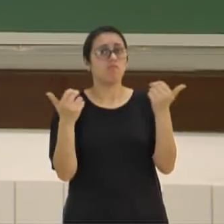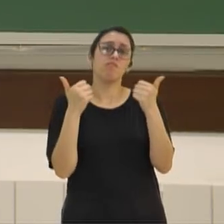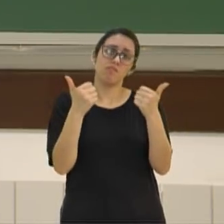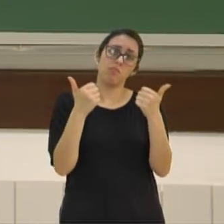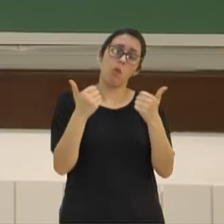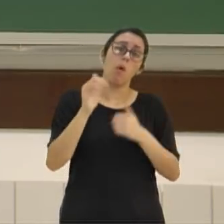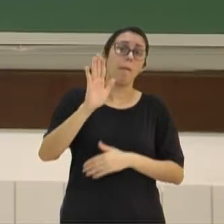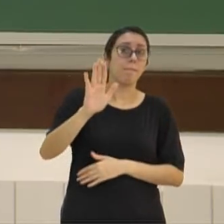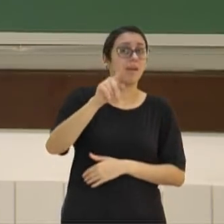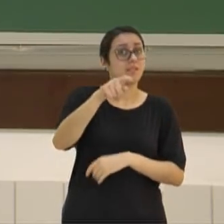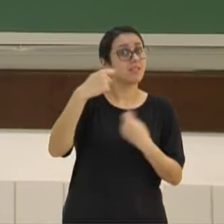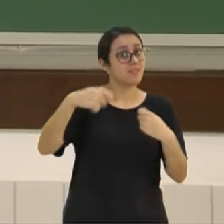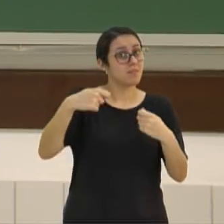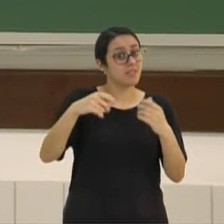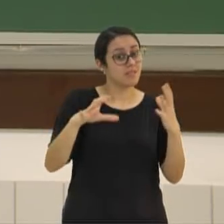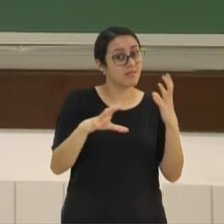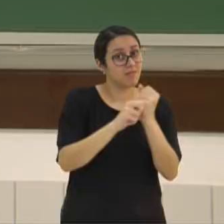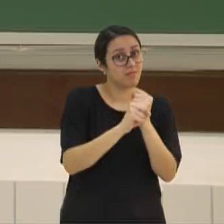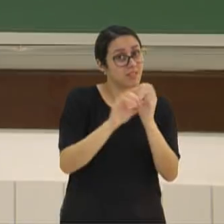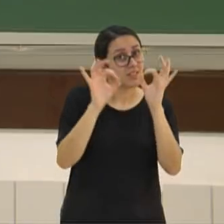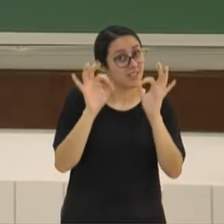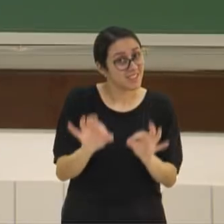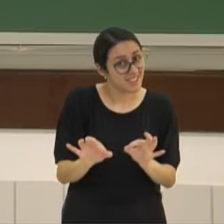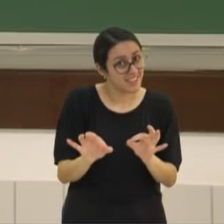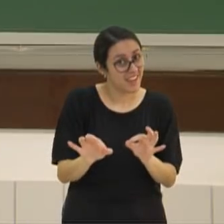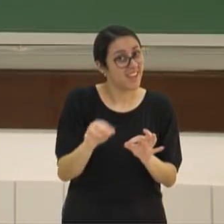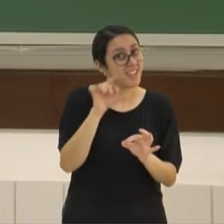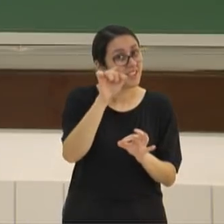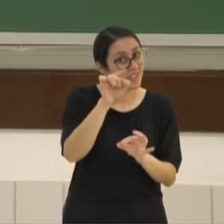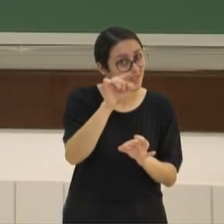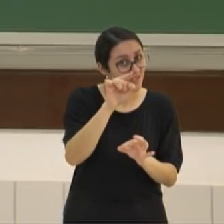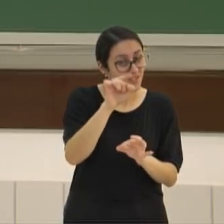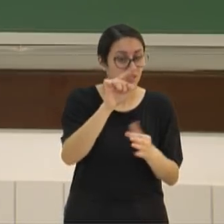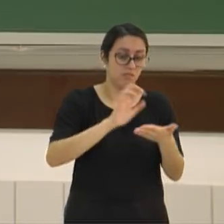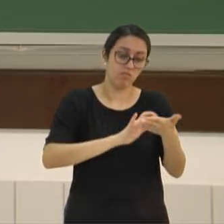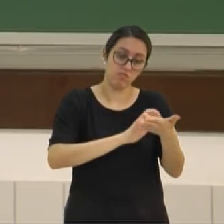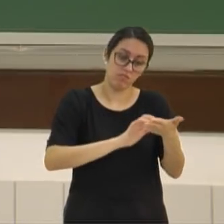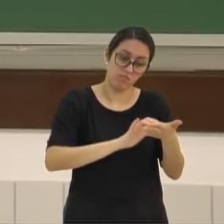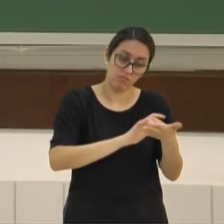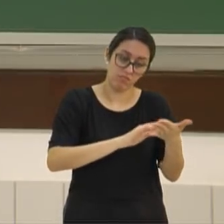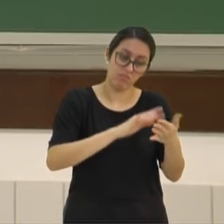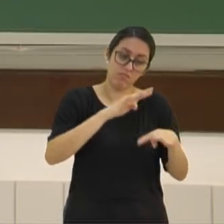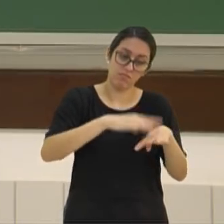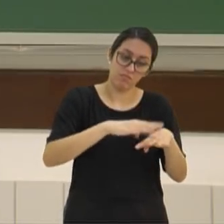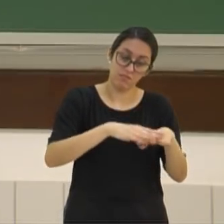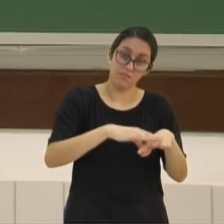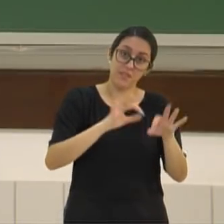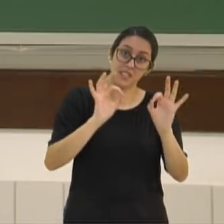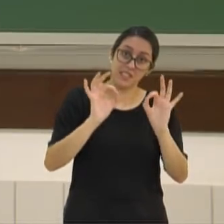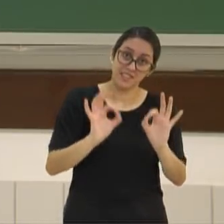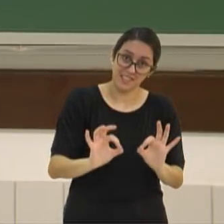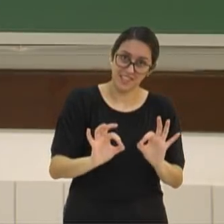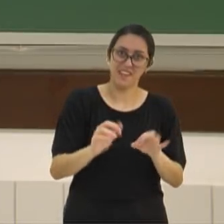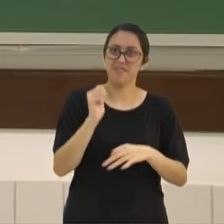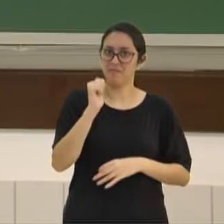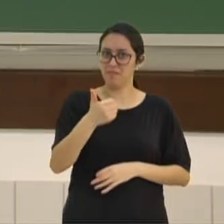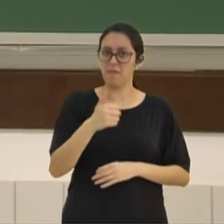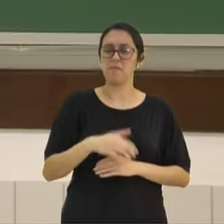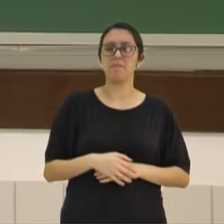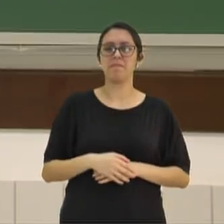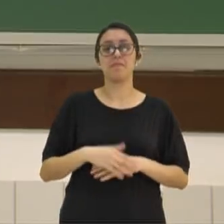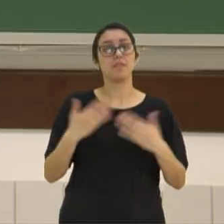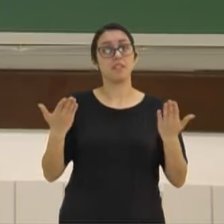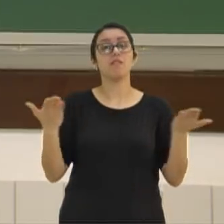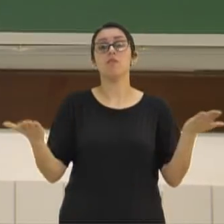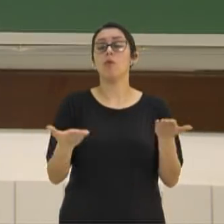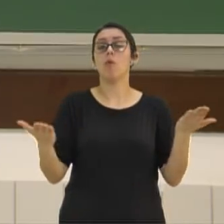a operação correta. A calculadora tua não sabe, então tem que dividir por 2, porque é metade, meio quilograma, beleza? Então,